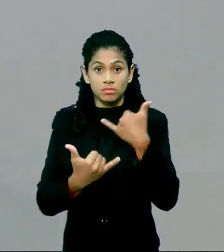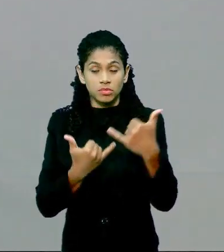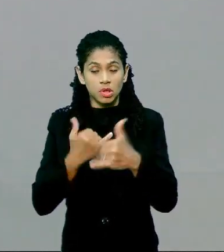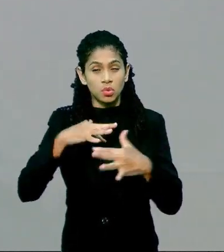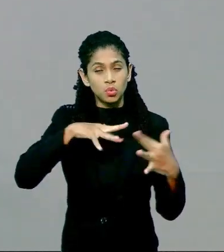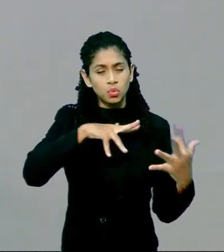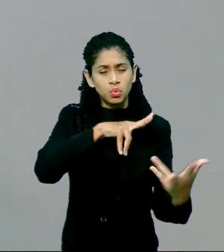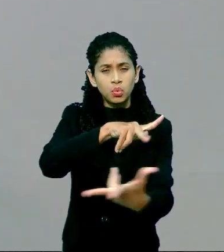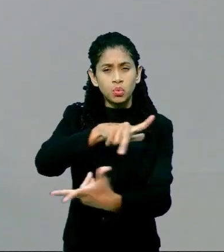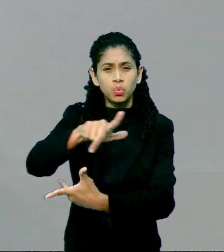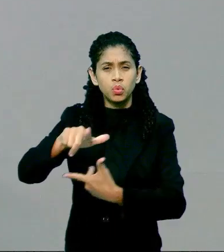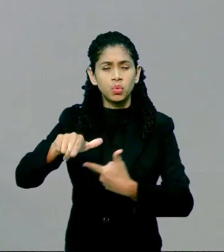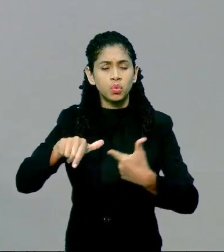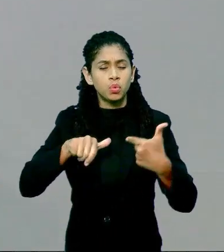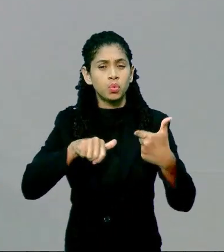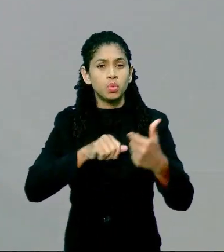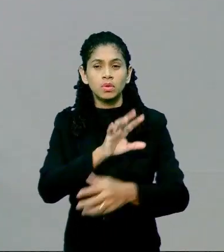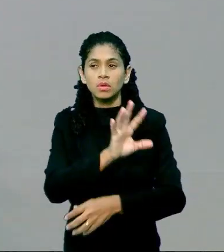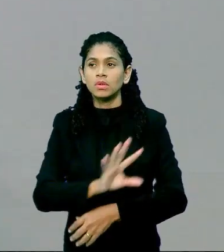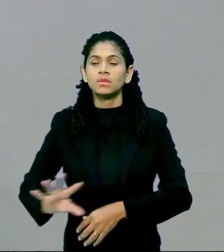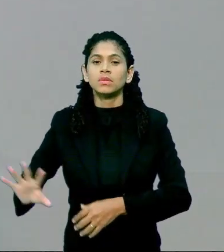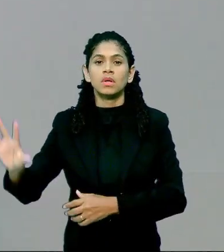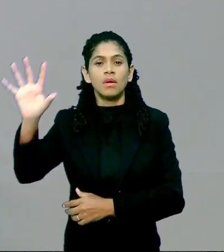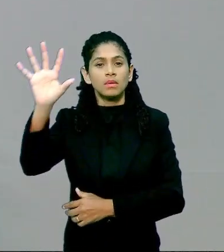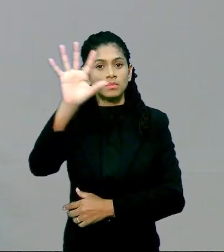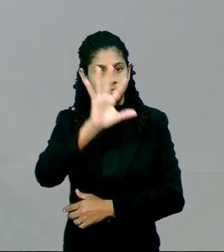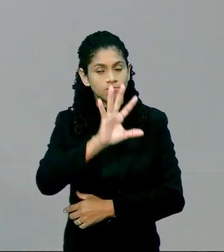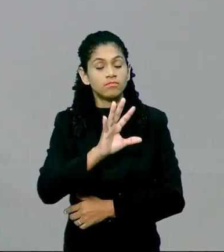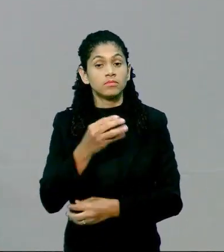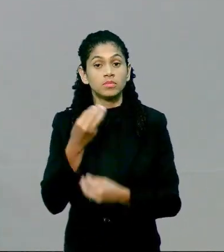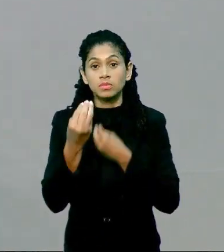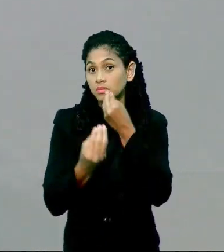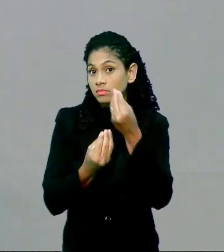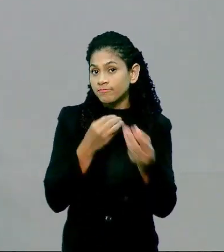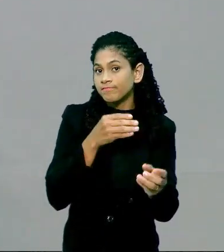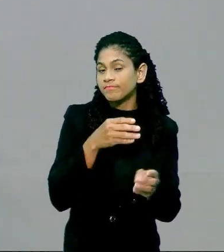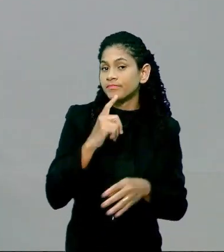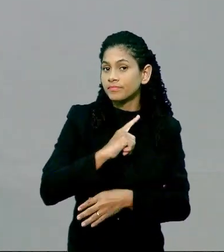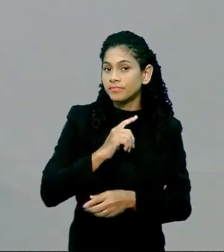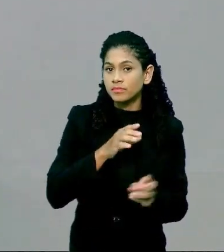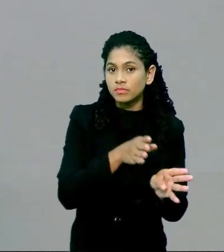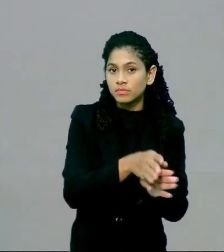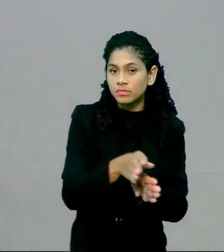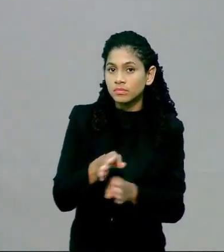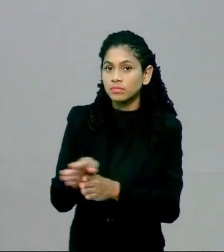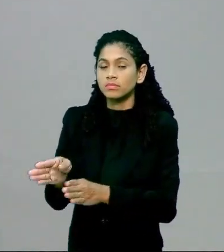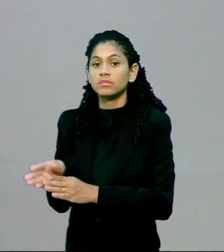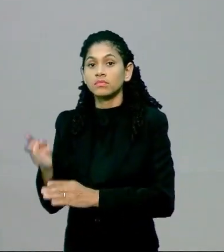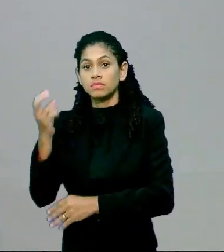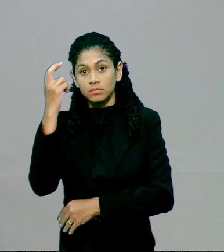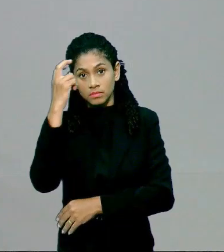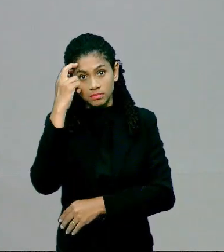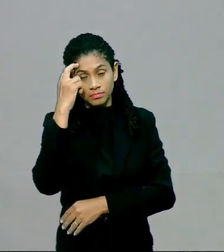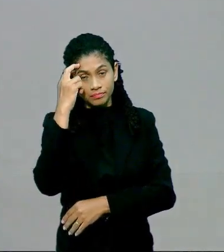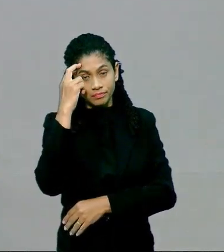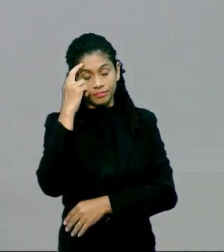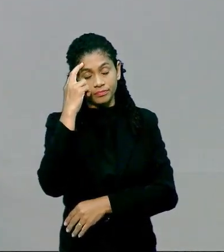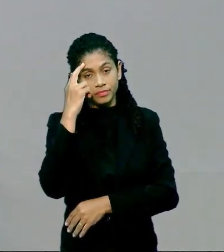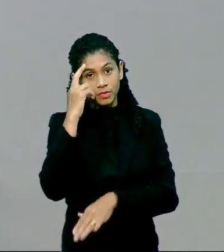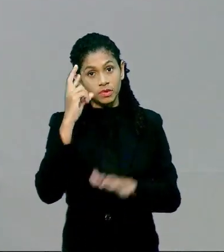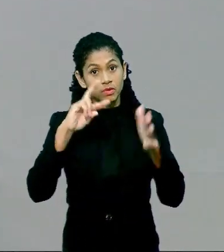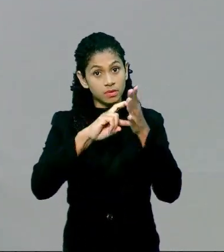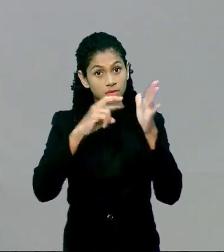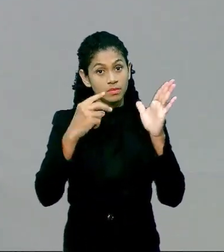tanto representam determinado segmento, né, faz esse direcionamento cultural, assim como faz essa definição de quem